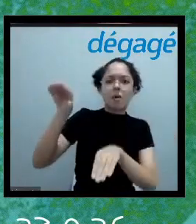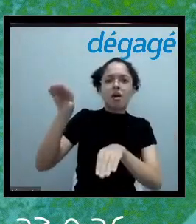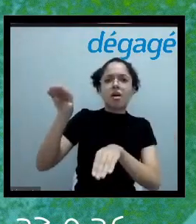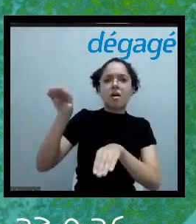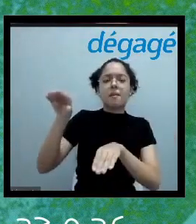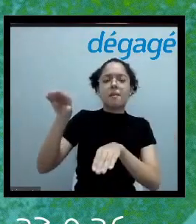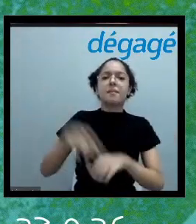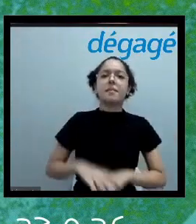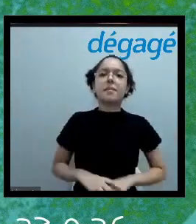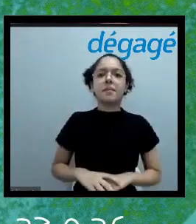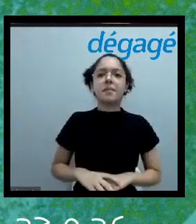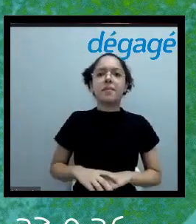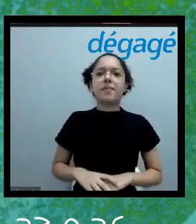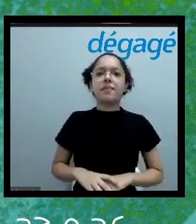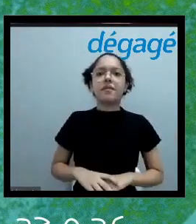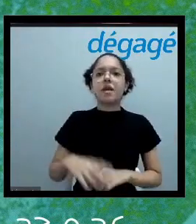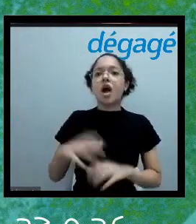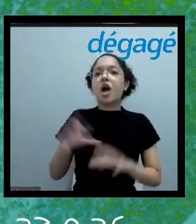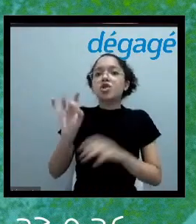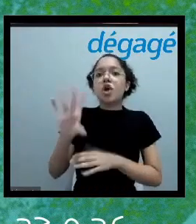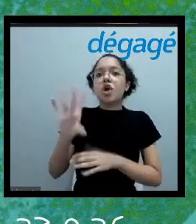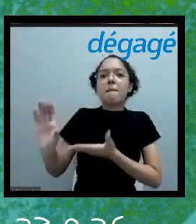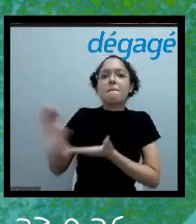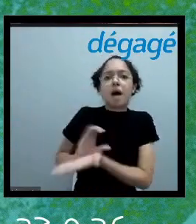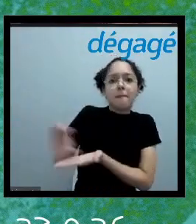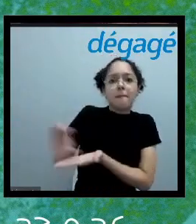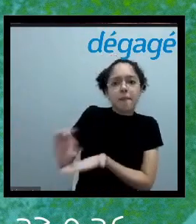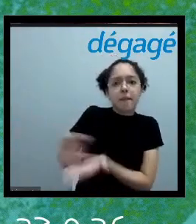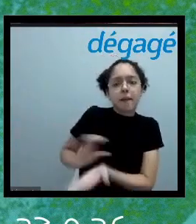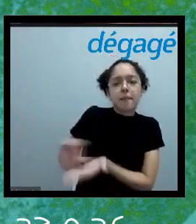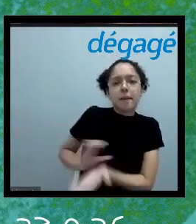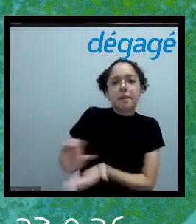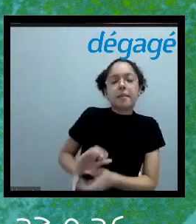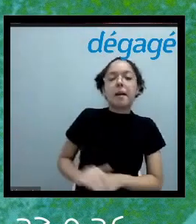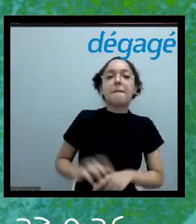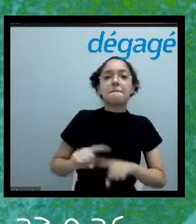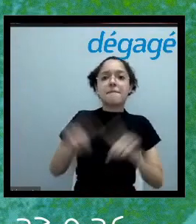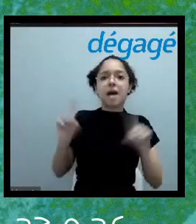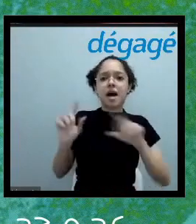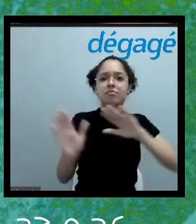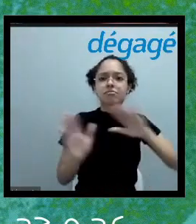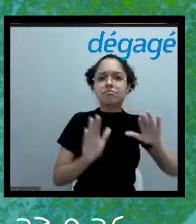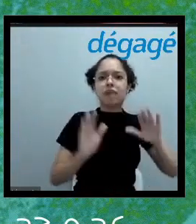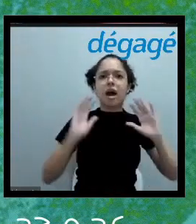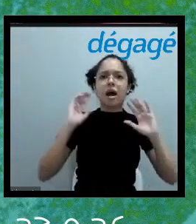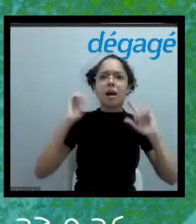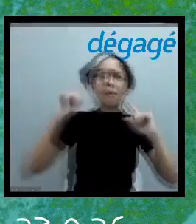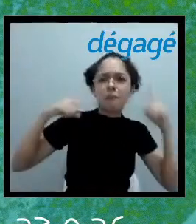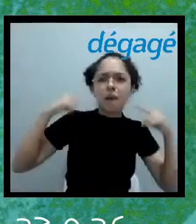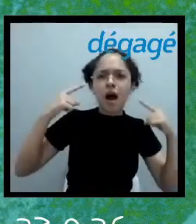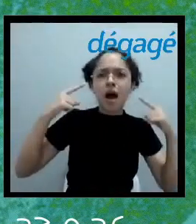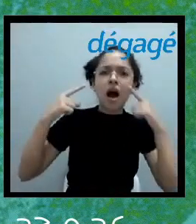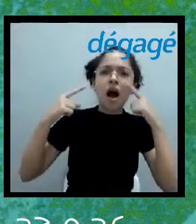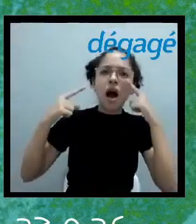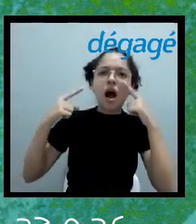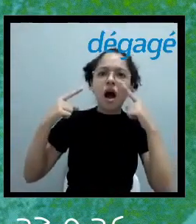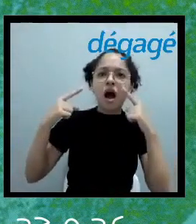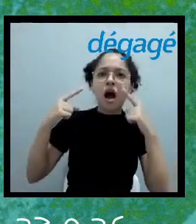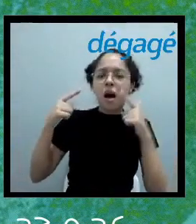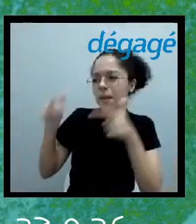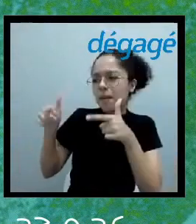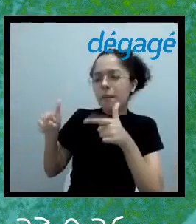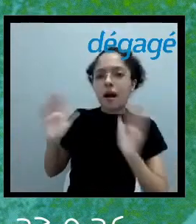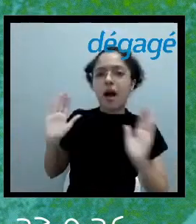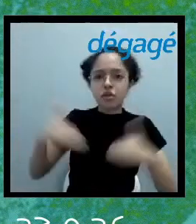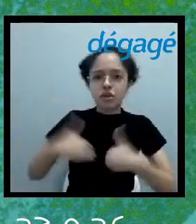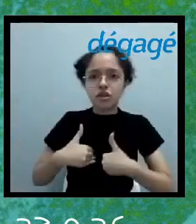para o mercado. Malucos são sim os ditos loucos, os autistas. Malucos por reivindicarem de forma radical a